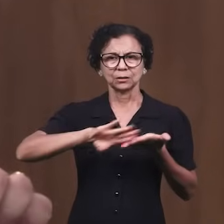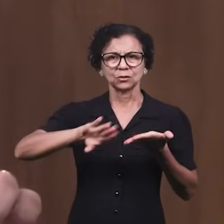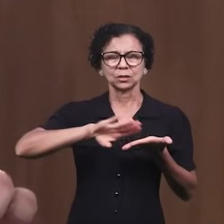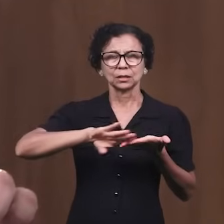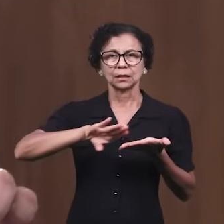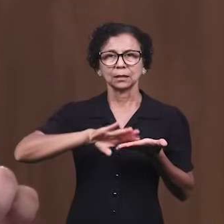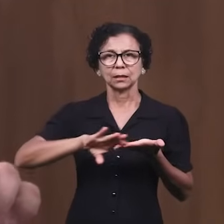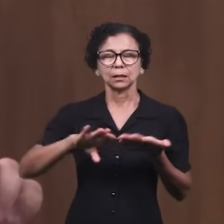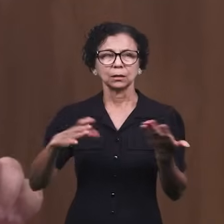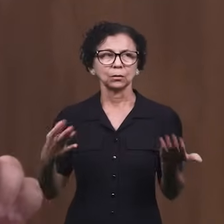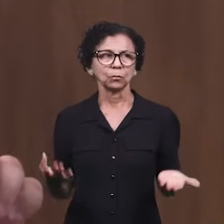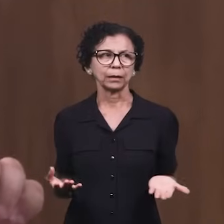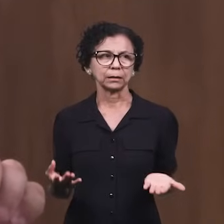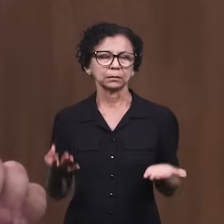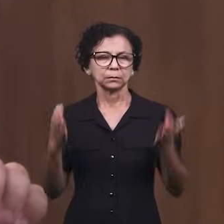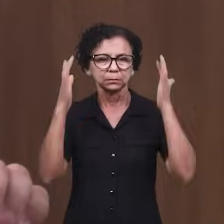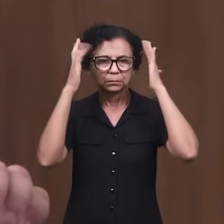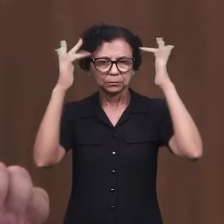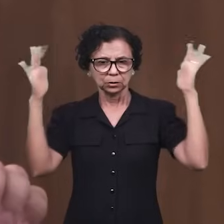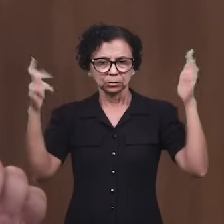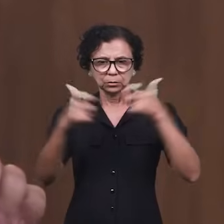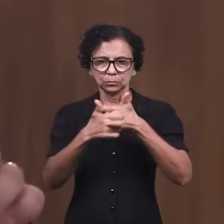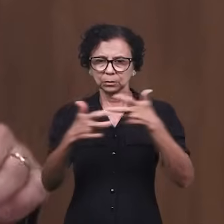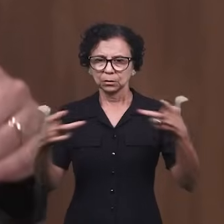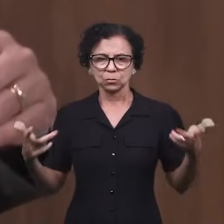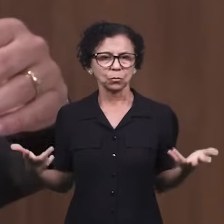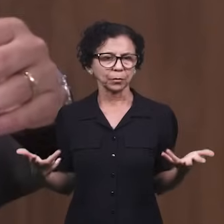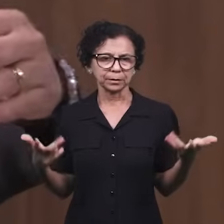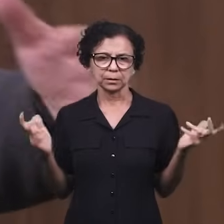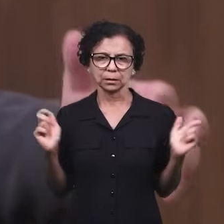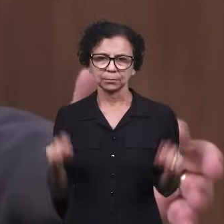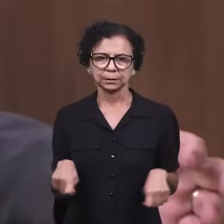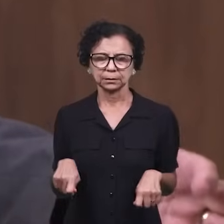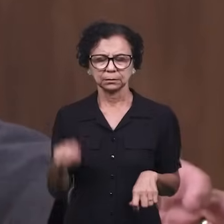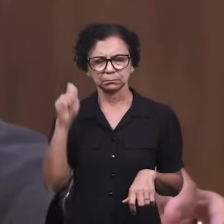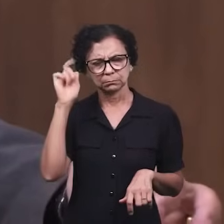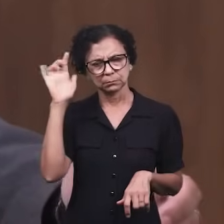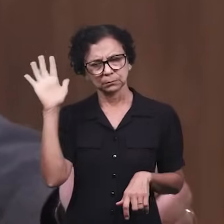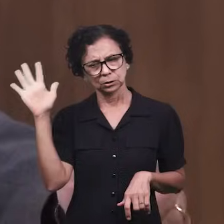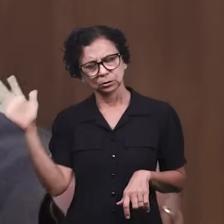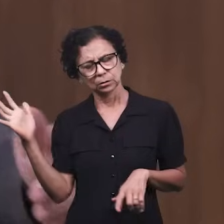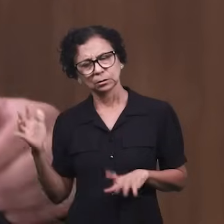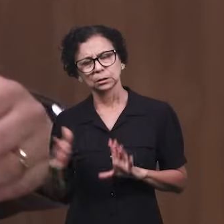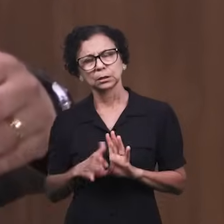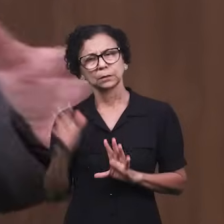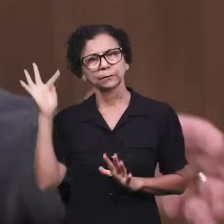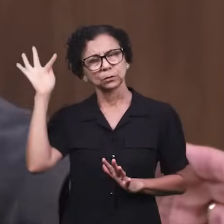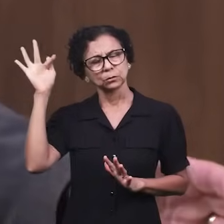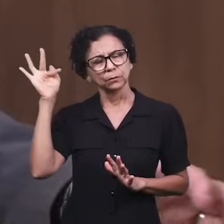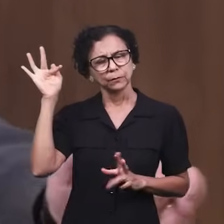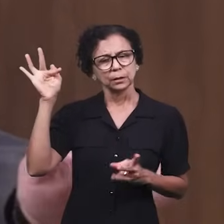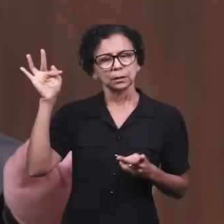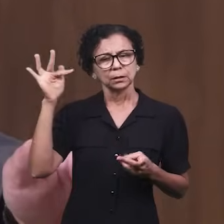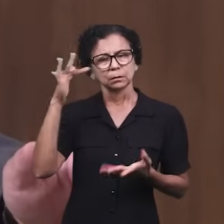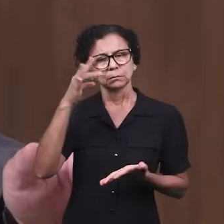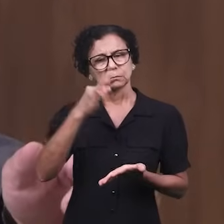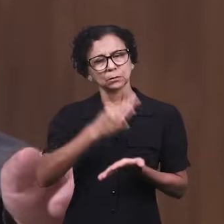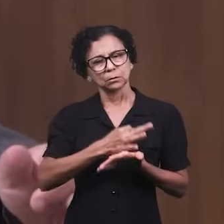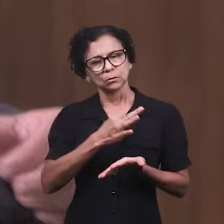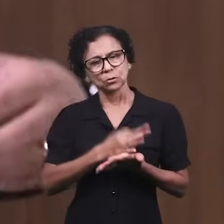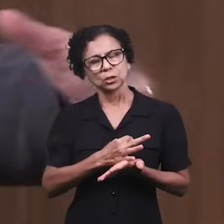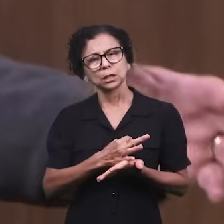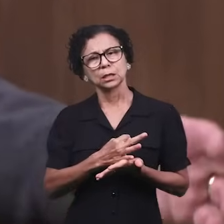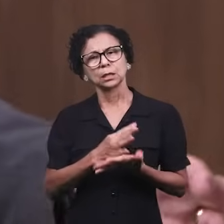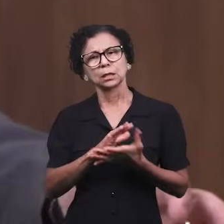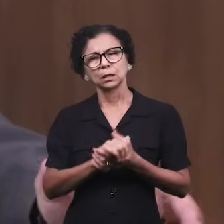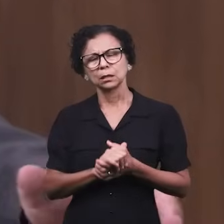ele vai ter N coisas para imaginar. Aí vai entrar a sua capacidade de imaginar, aí vai entrar a sua filosofia, a sua teologia,